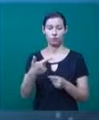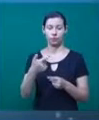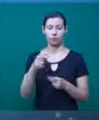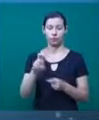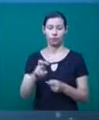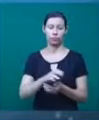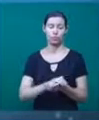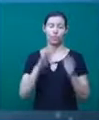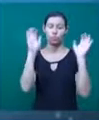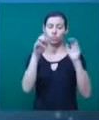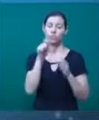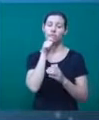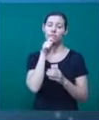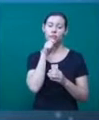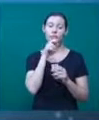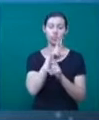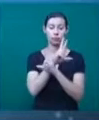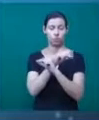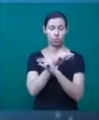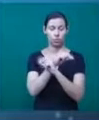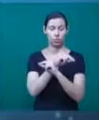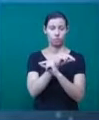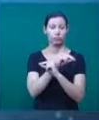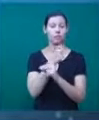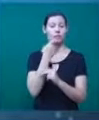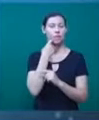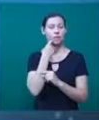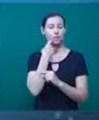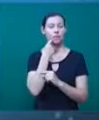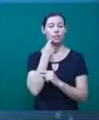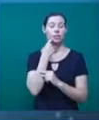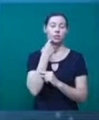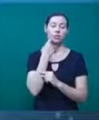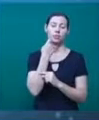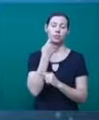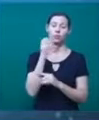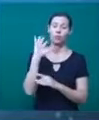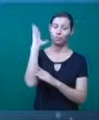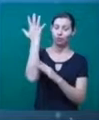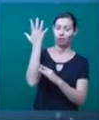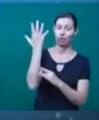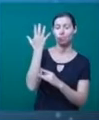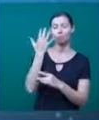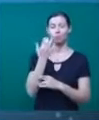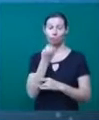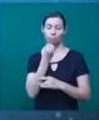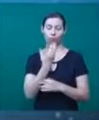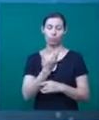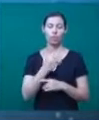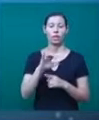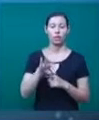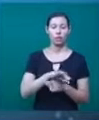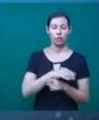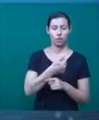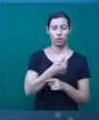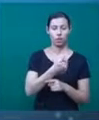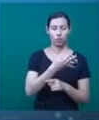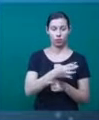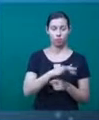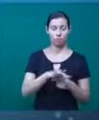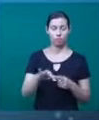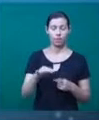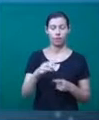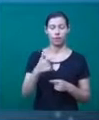cidade. Já em Patos de Minas, a sexta começa com um clima agradável. Os termômetros podem marcar 14 graus pela manhã e